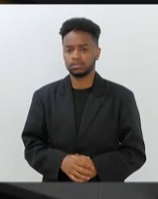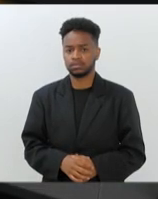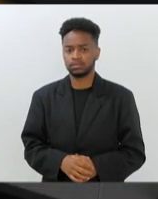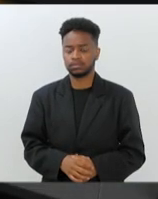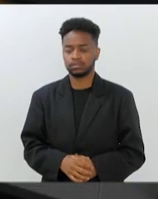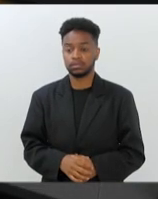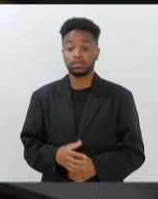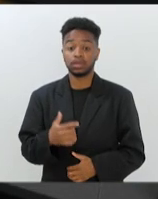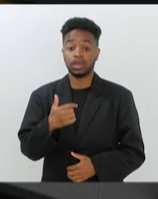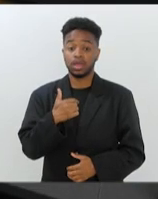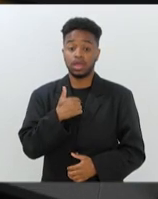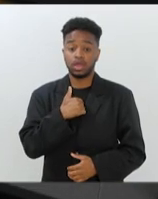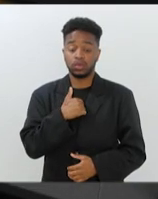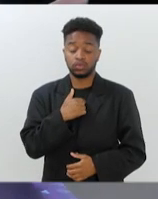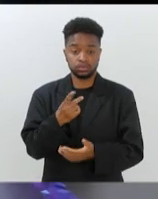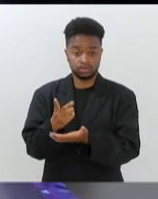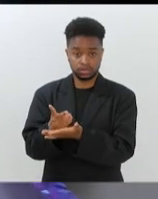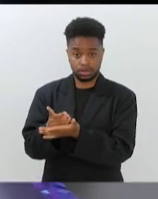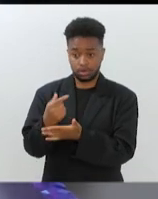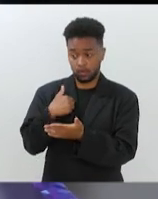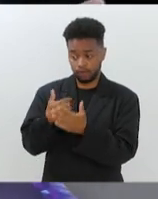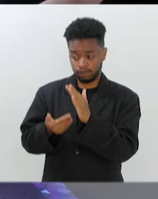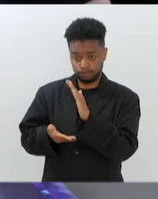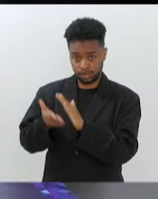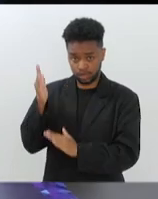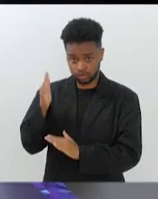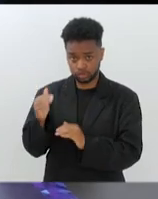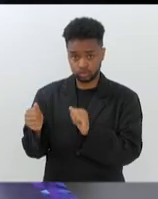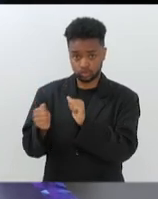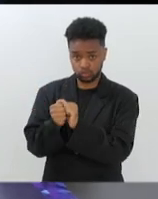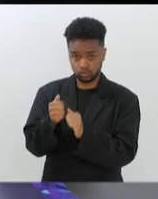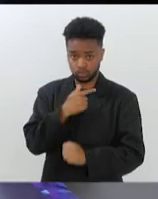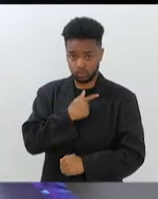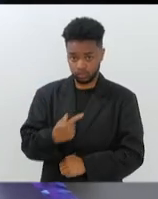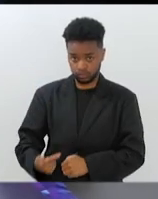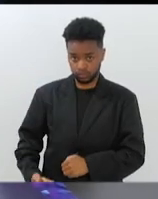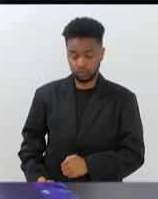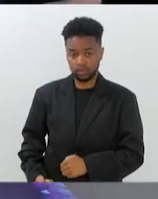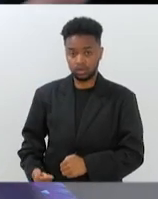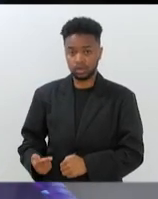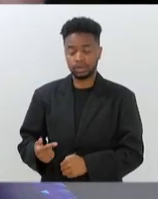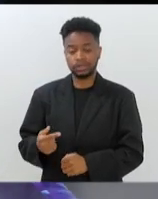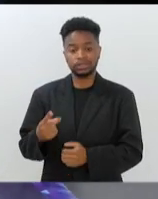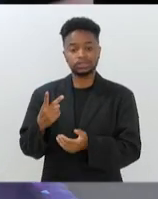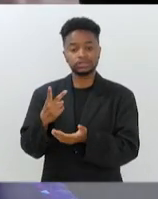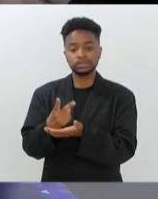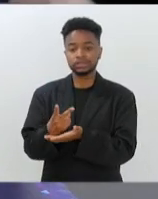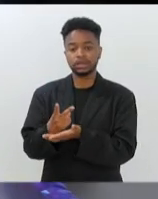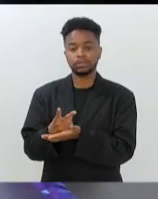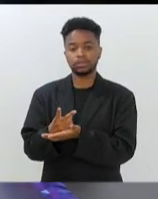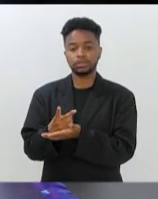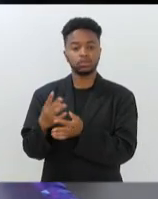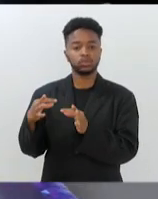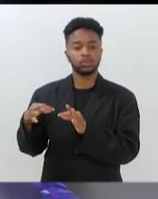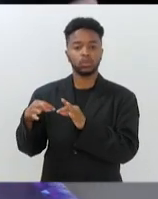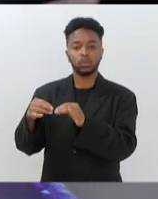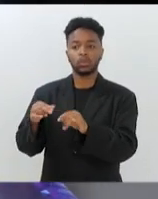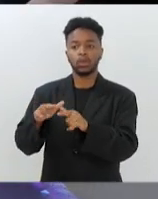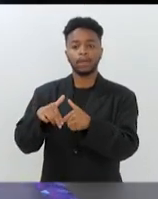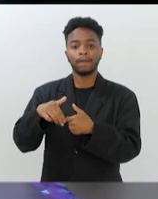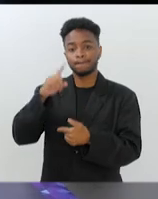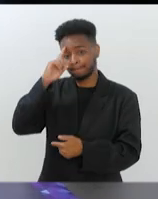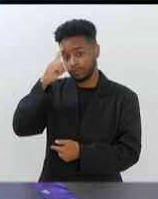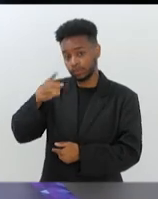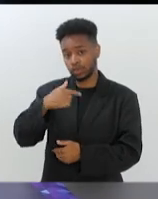ú eu sempre todas as que fiz pelo governo elas foram estritamente por determinação para